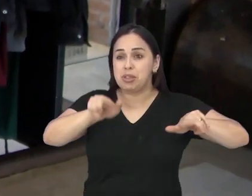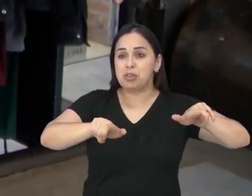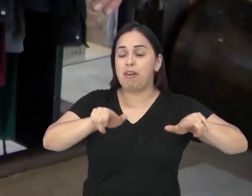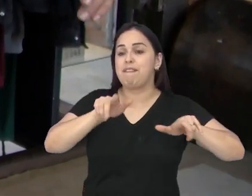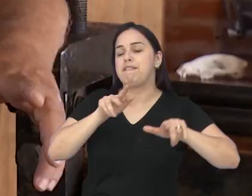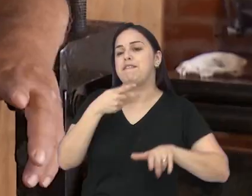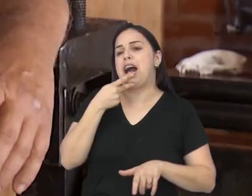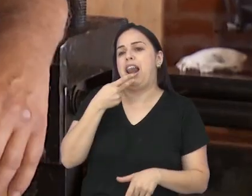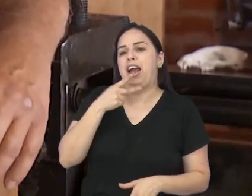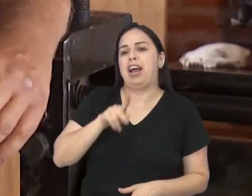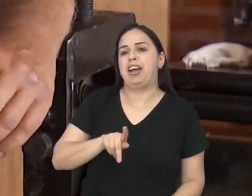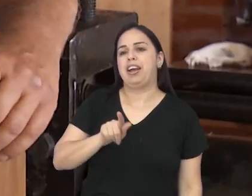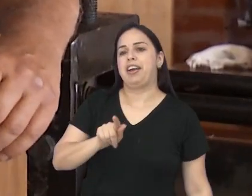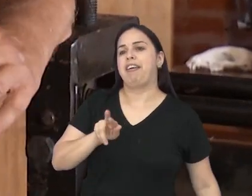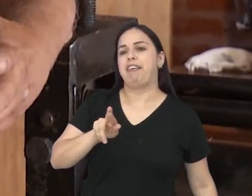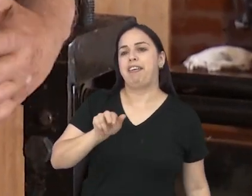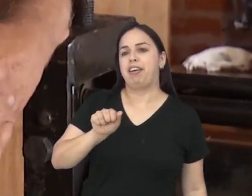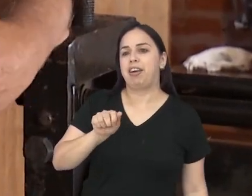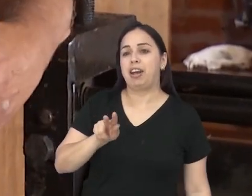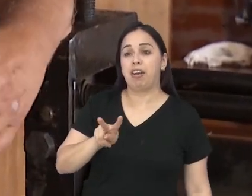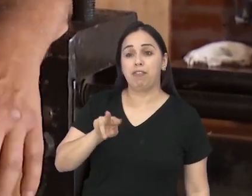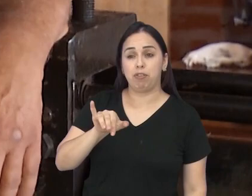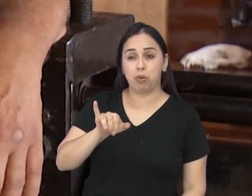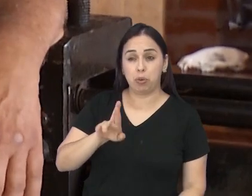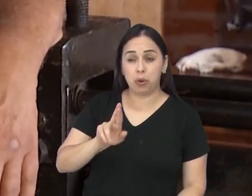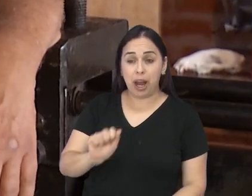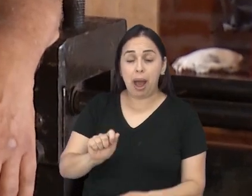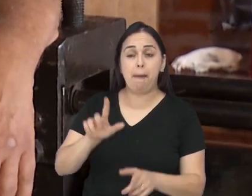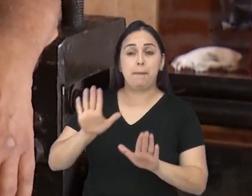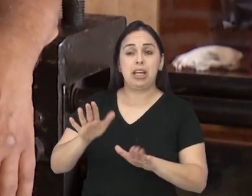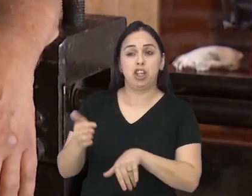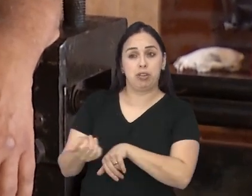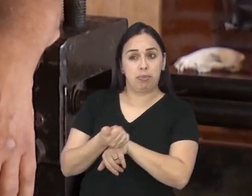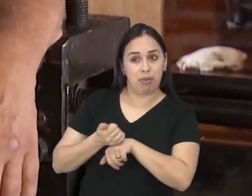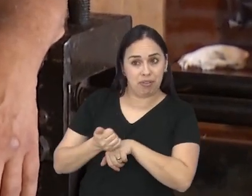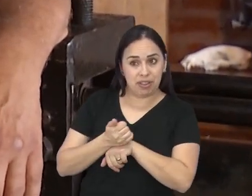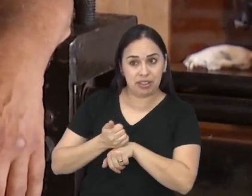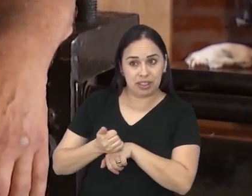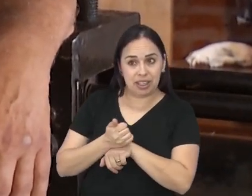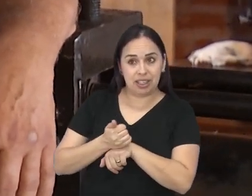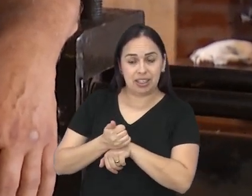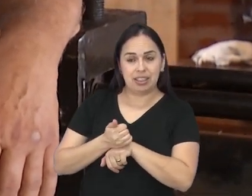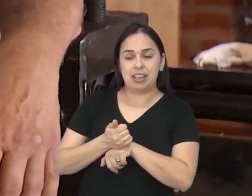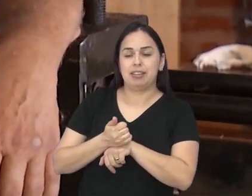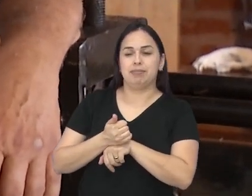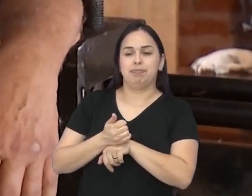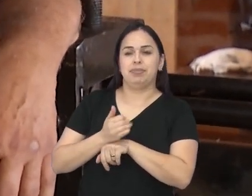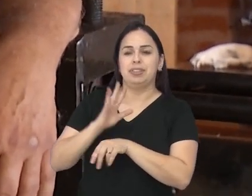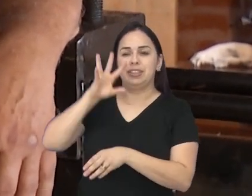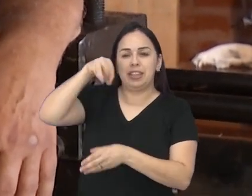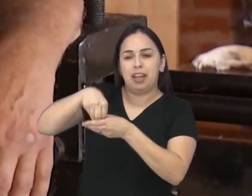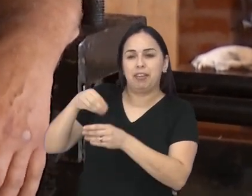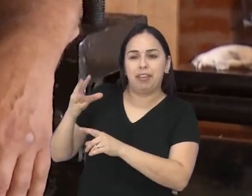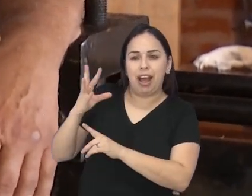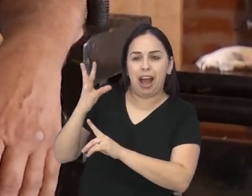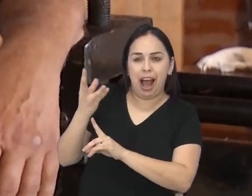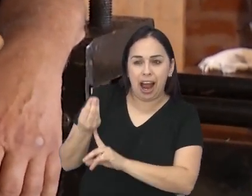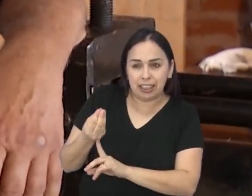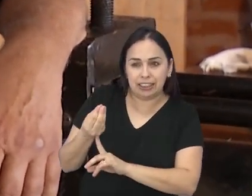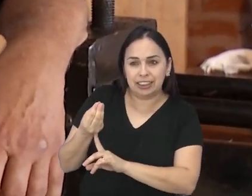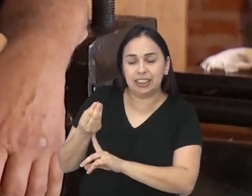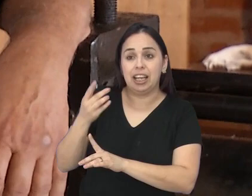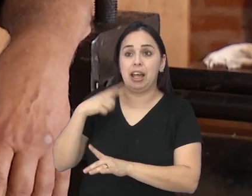coisa, né? Mas para nós, artistas, ou seja, a gravura na arte é a possibilidade de